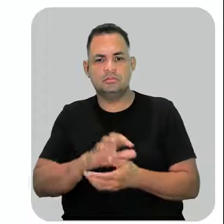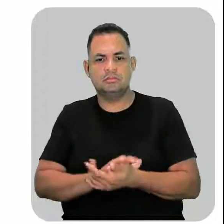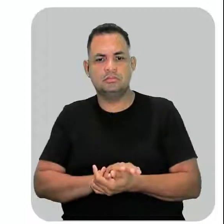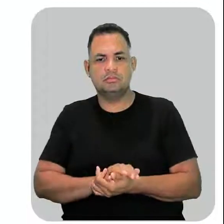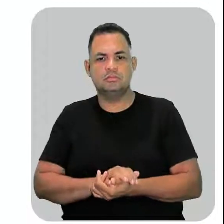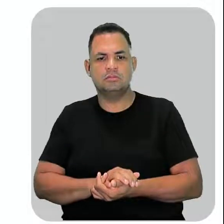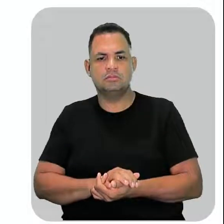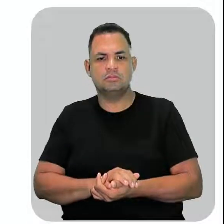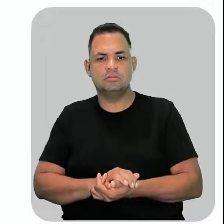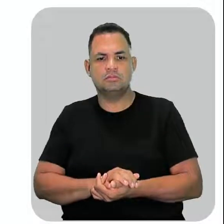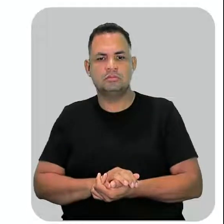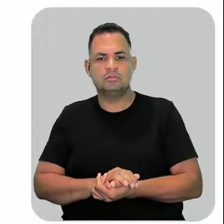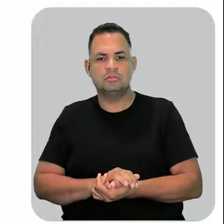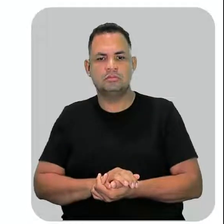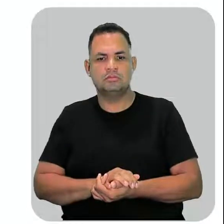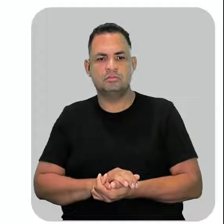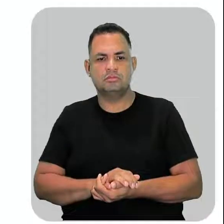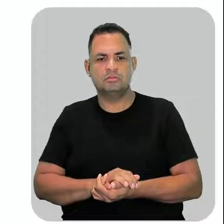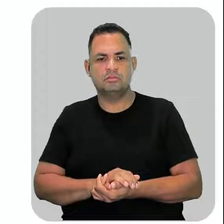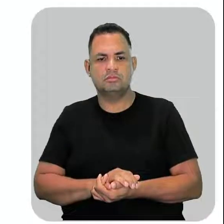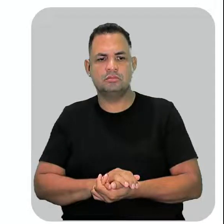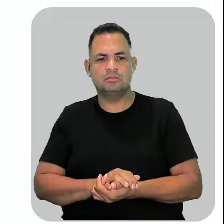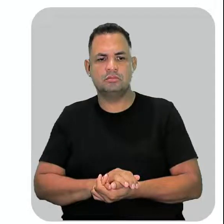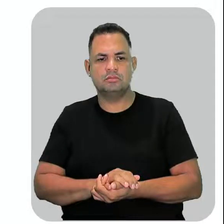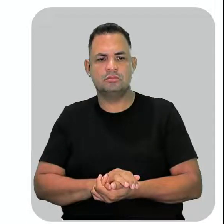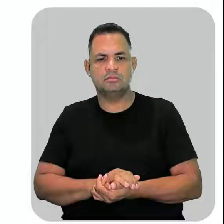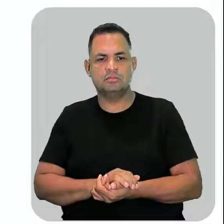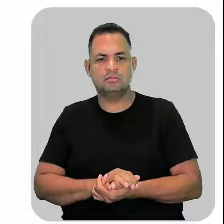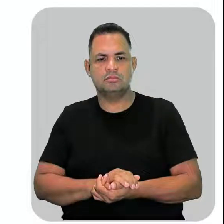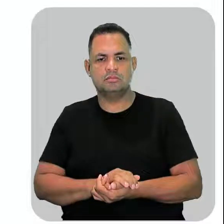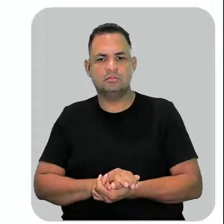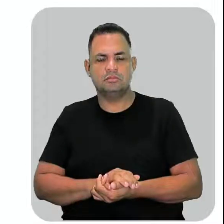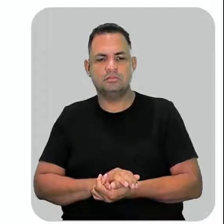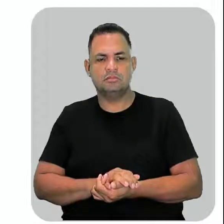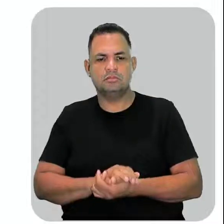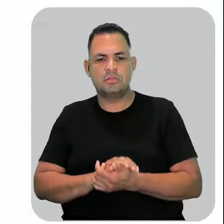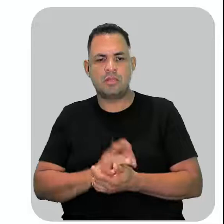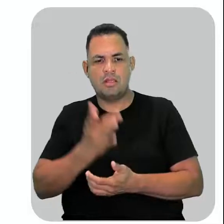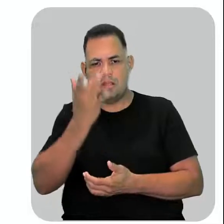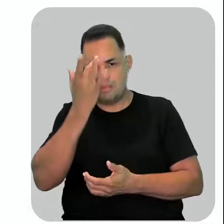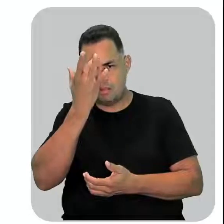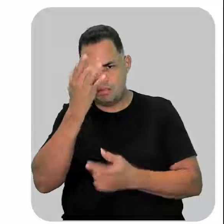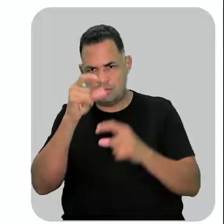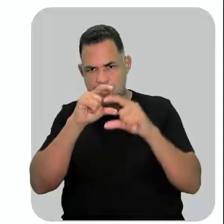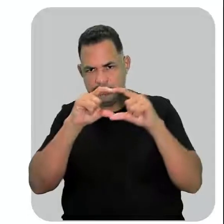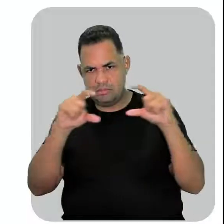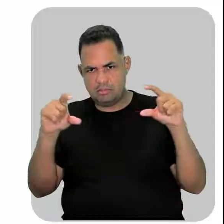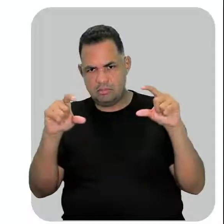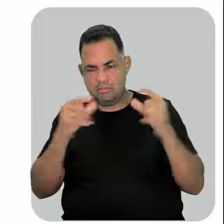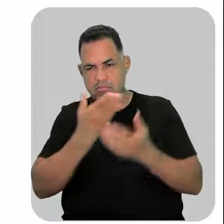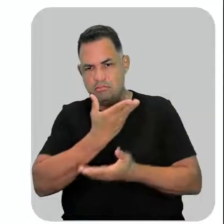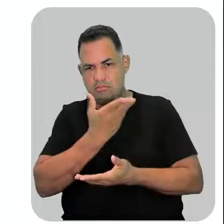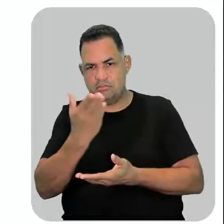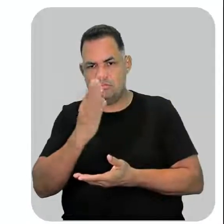Observe aqui que o marcador está marcando a letra D. Mas olha só, a fórmula geral é essa.